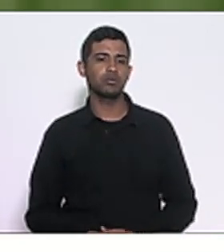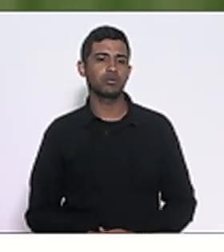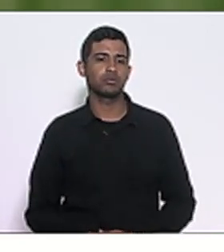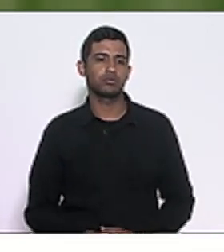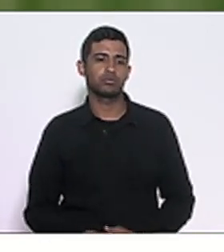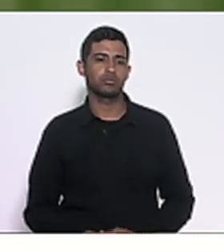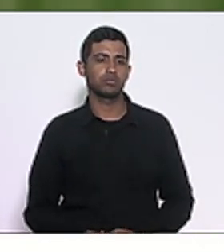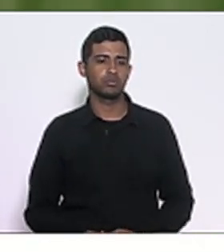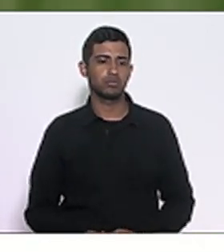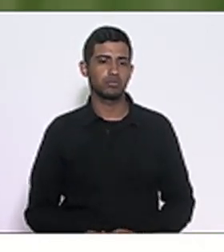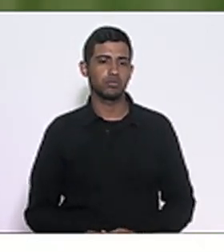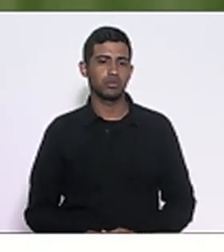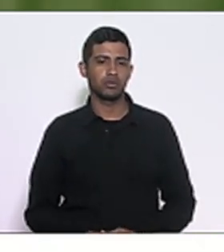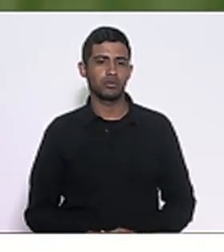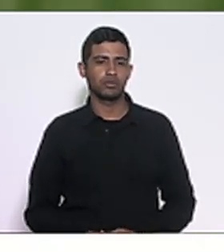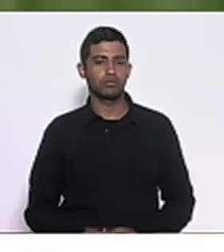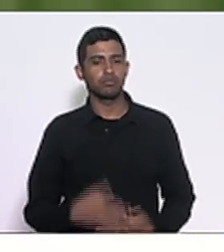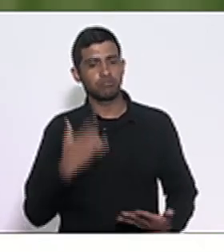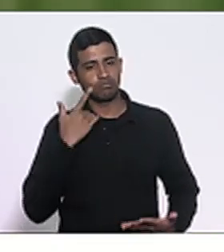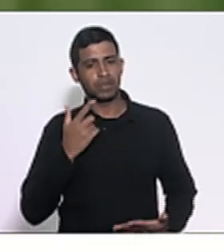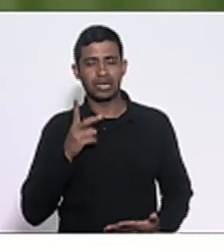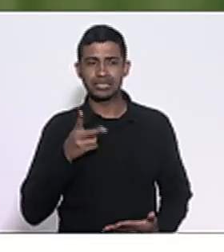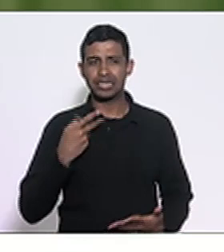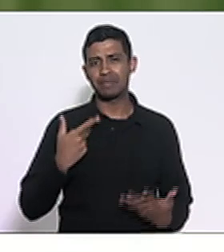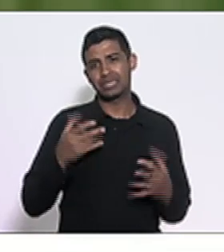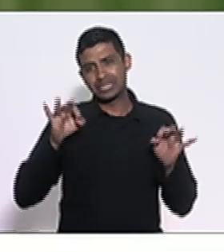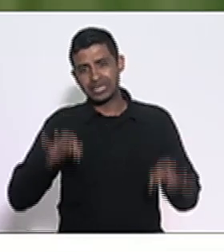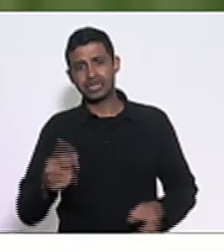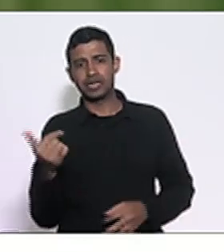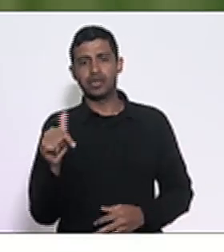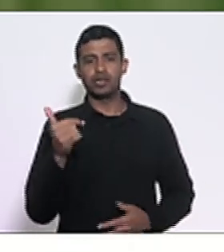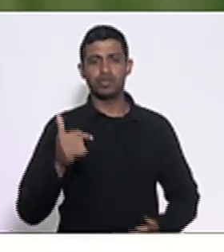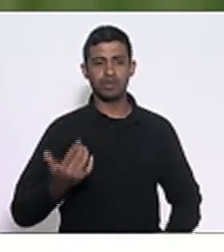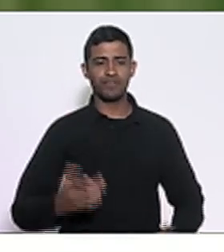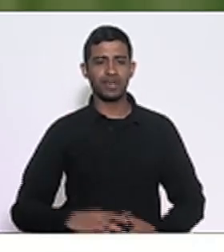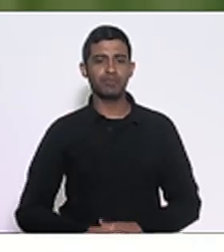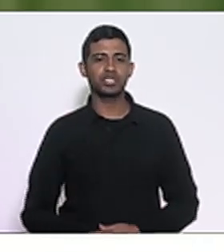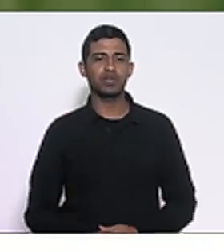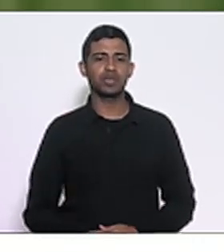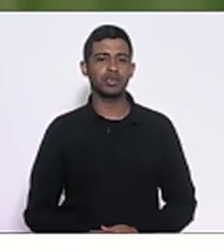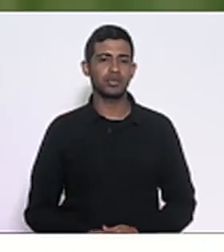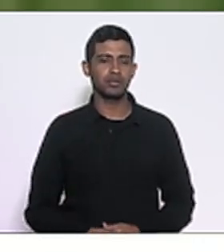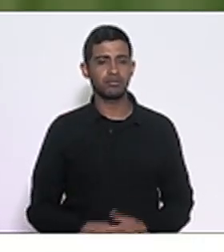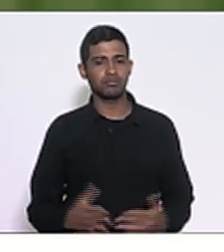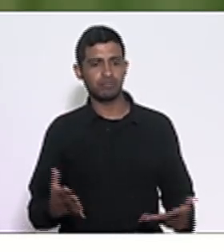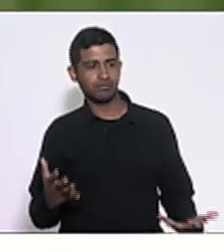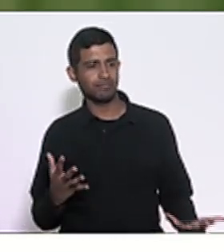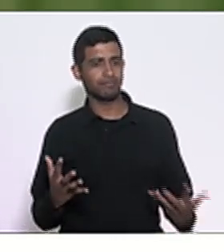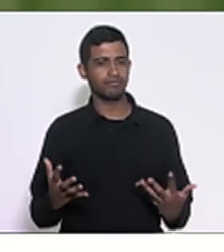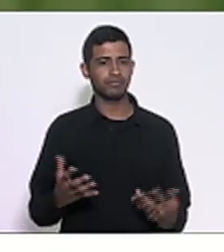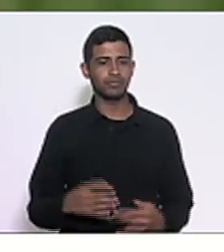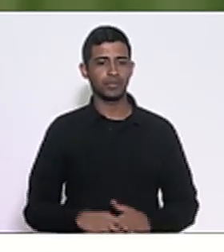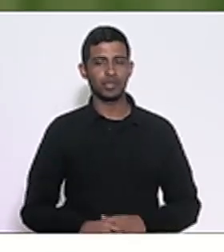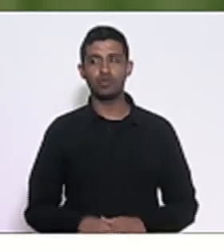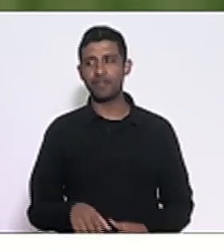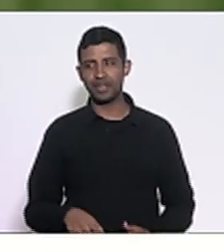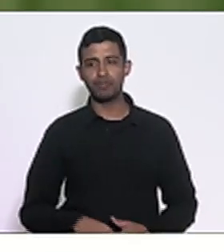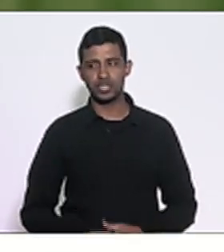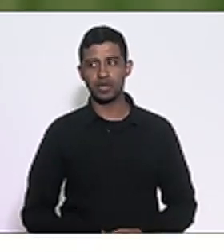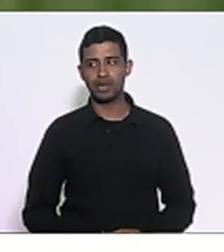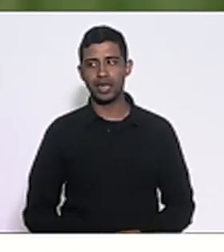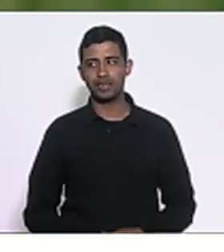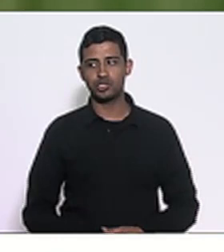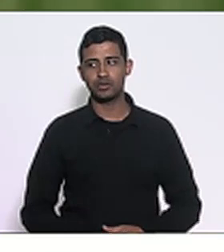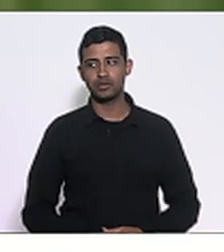muito bem, mas é sempre uma incerteza. Se um dia o Detran sair de lá, sai todo mundo. E fica difícil a gente